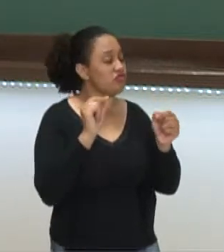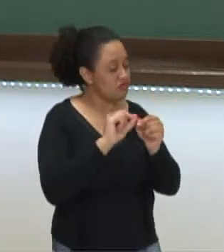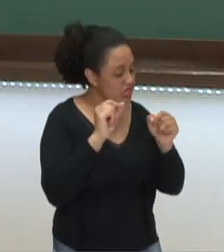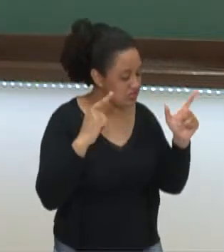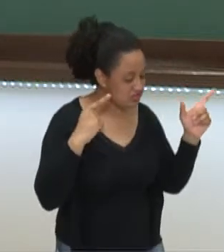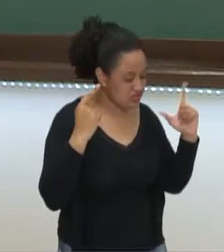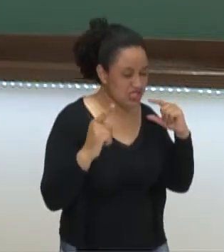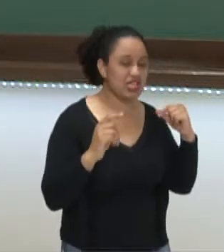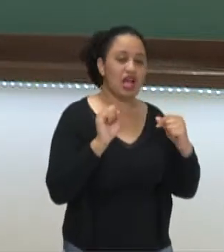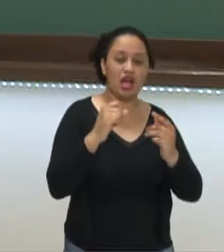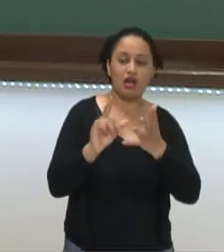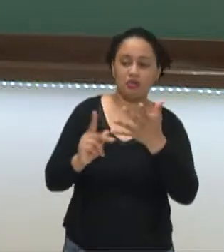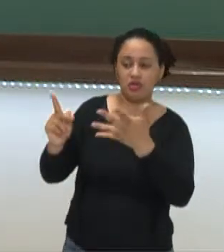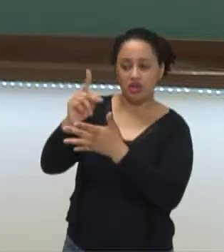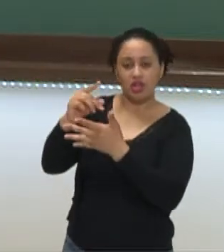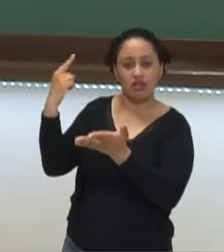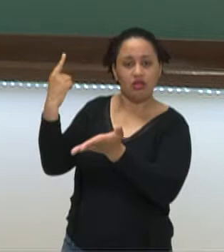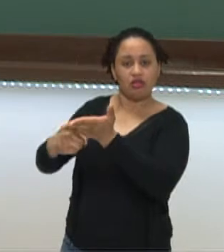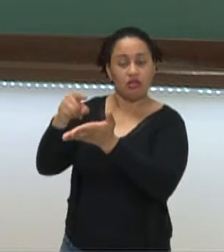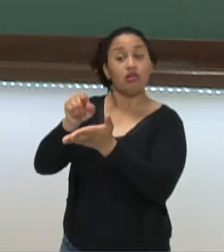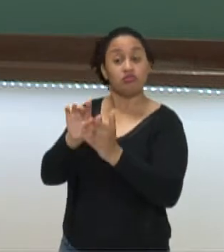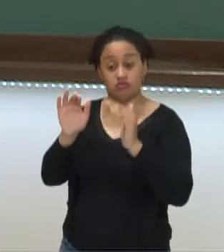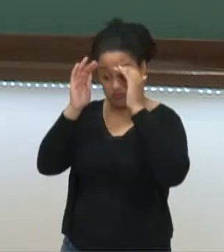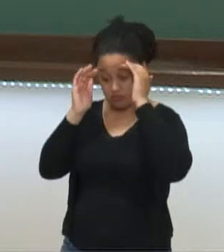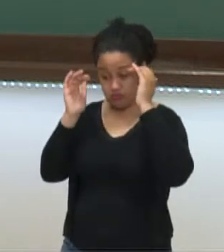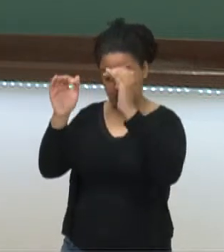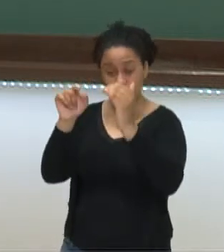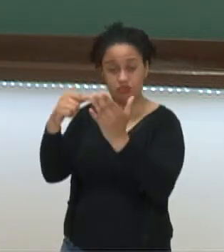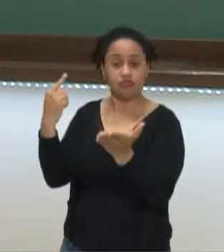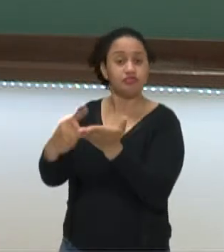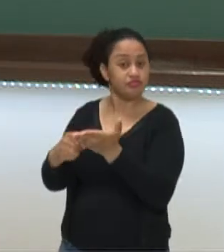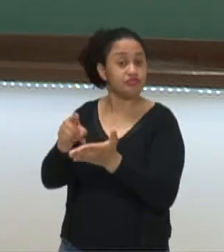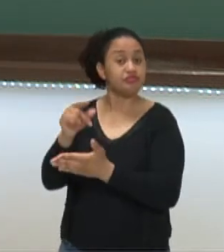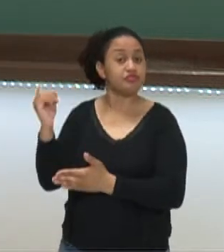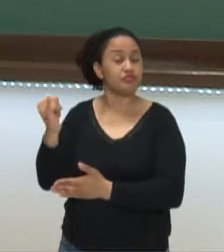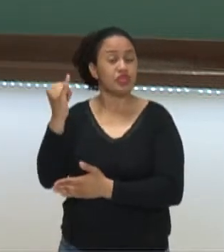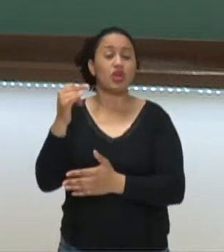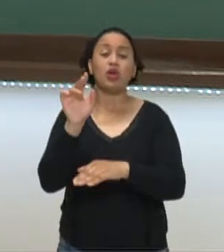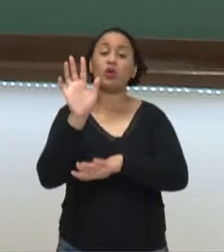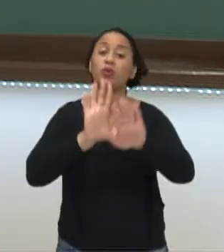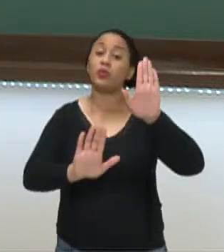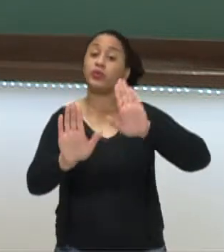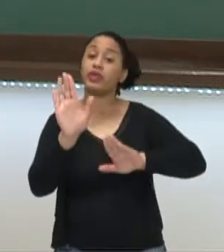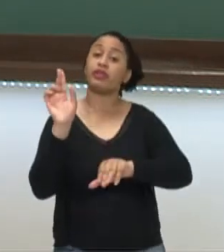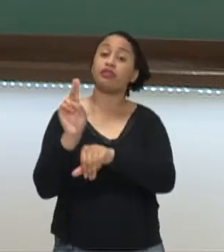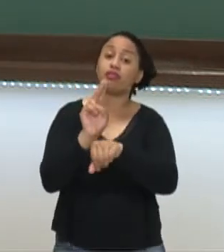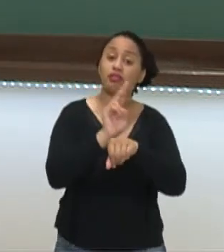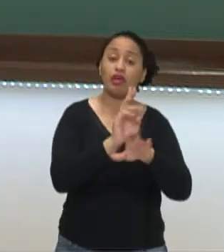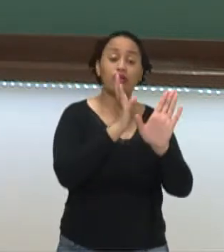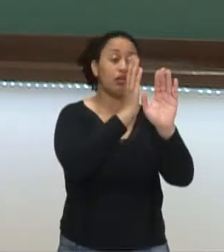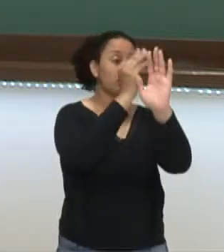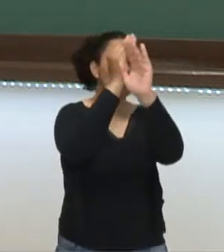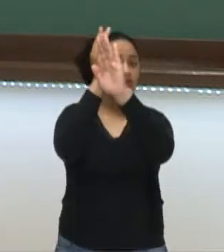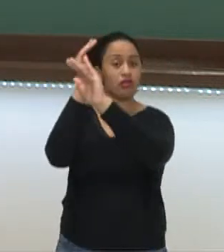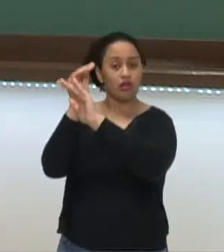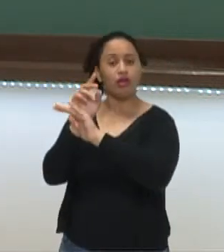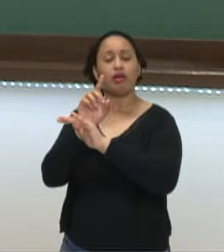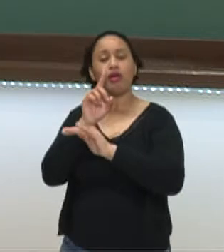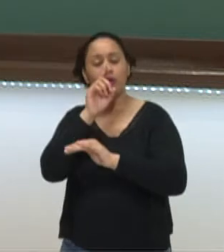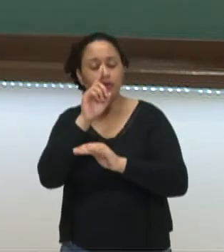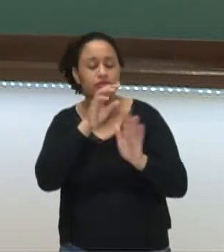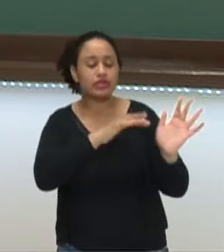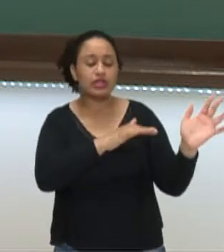compromisso? Honre o compromisso. Isso é importante. Cuidado com distrações, isso é um perigo para a sua rotina e